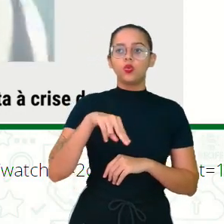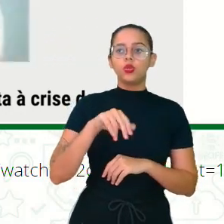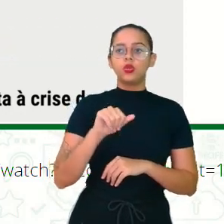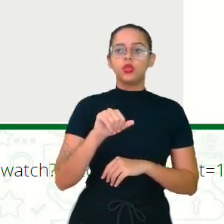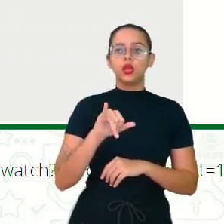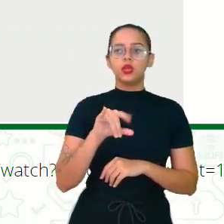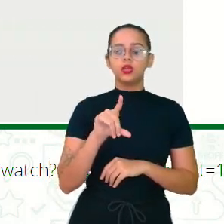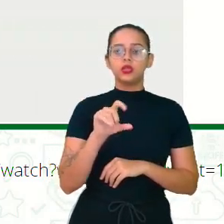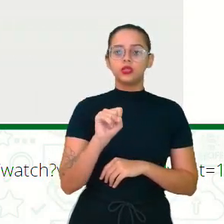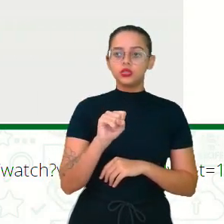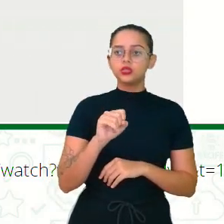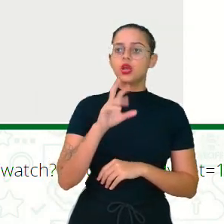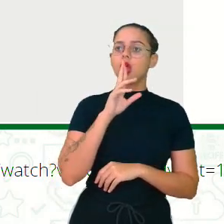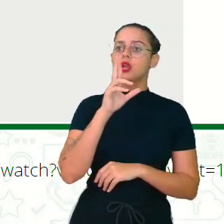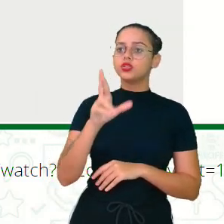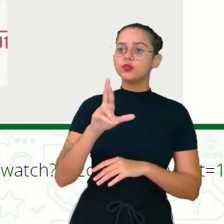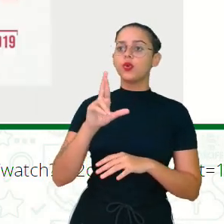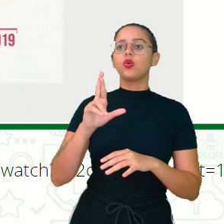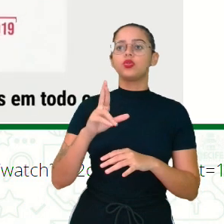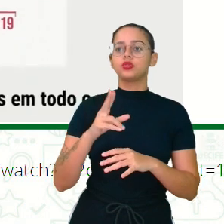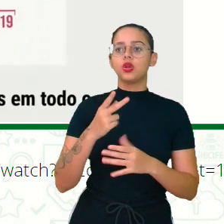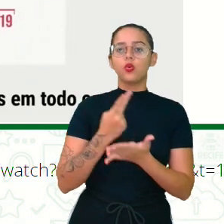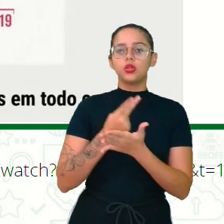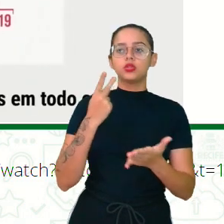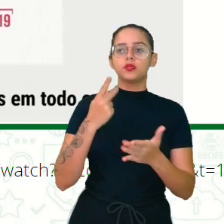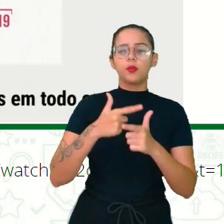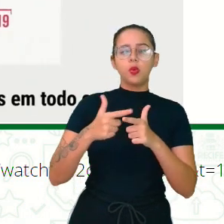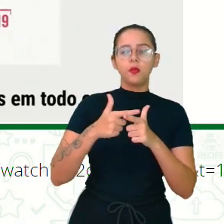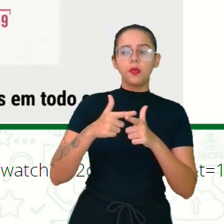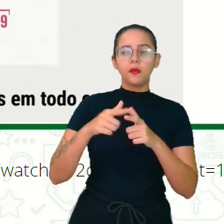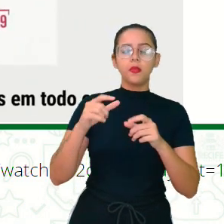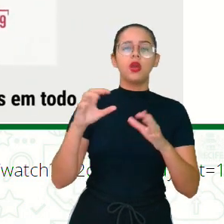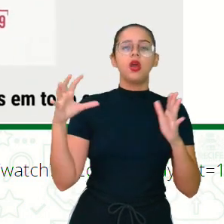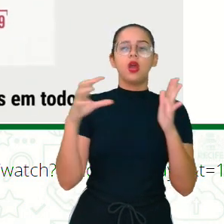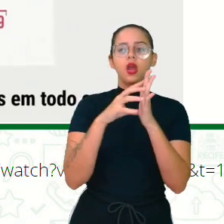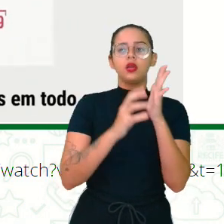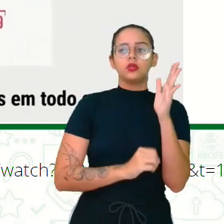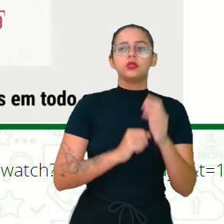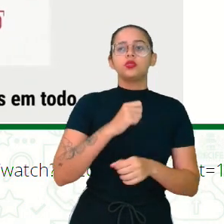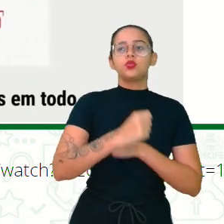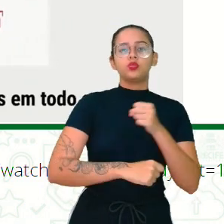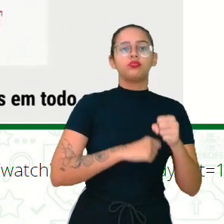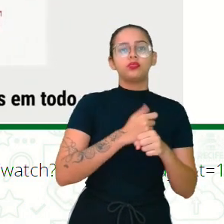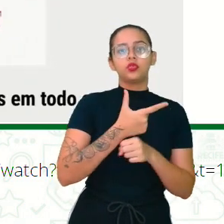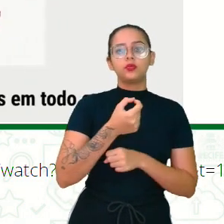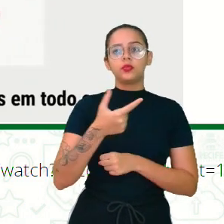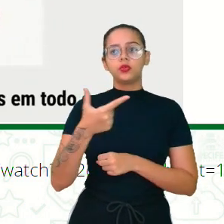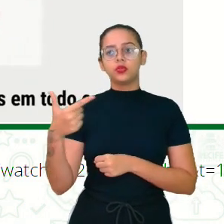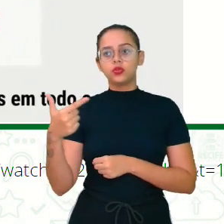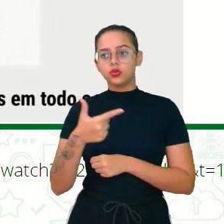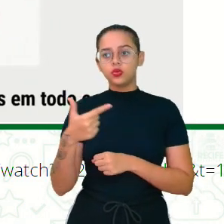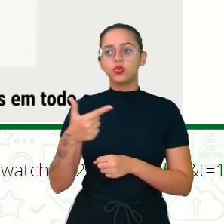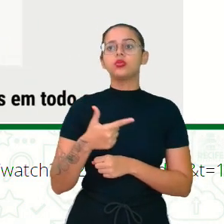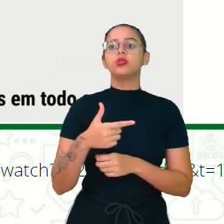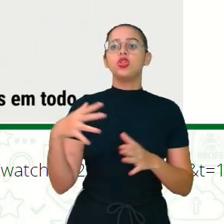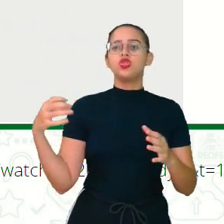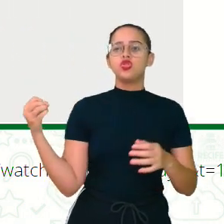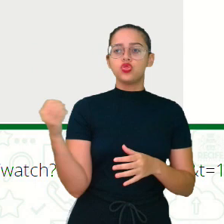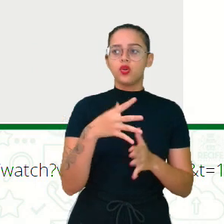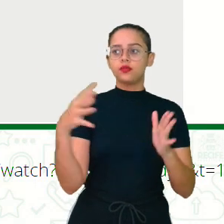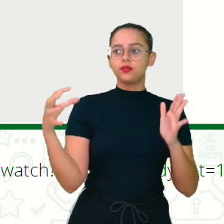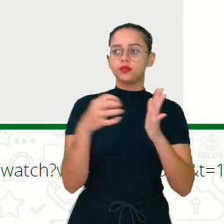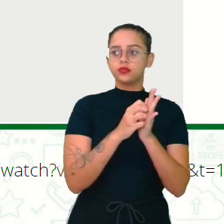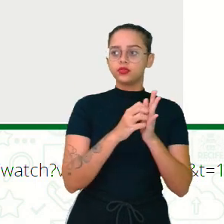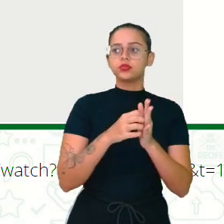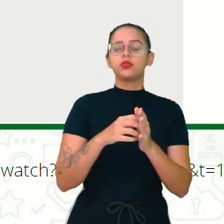contribuir com a resposta à crise da AIDS. Em 2002, as novas infecções por HIV atingiram